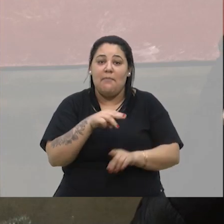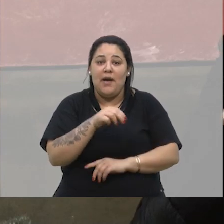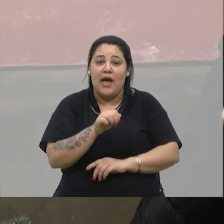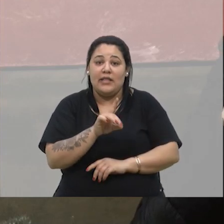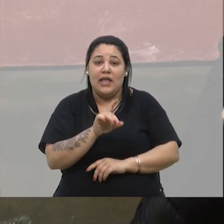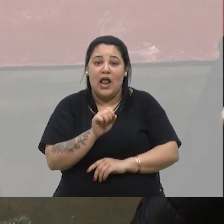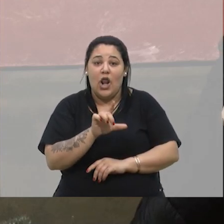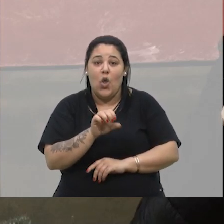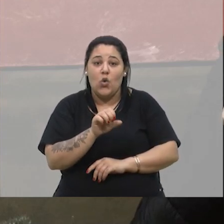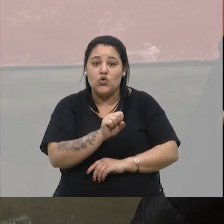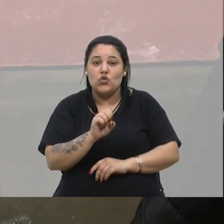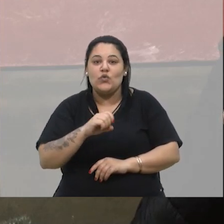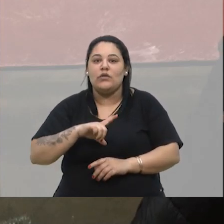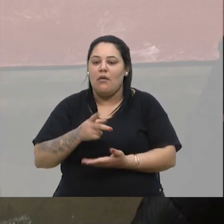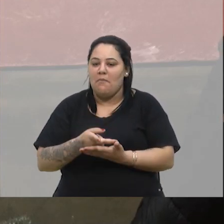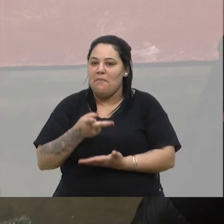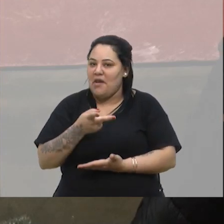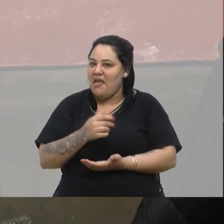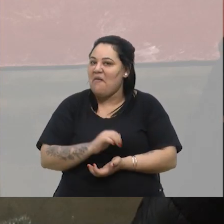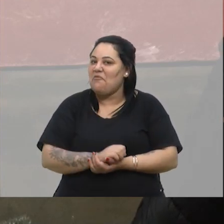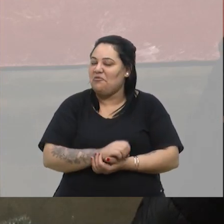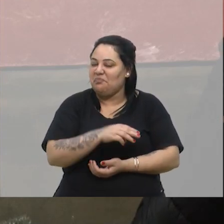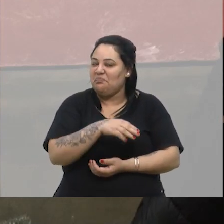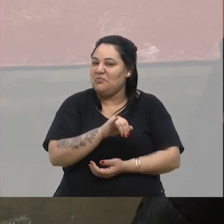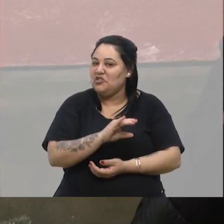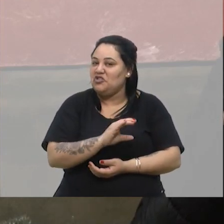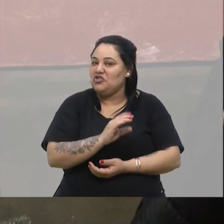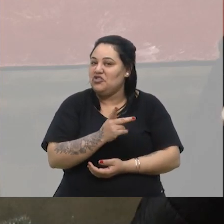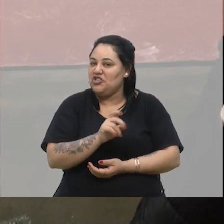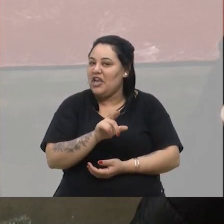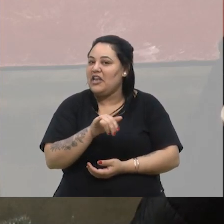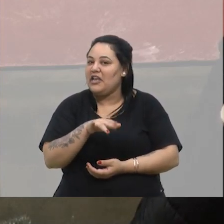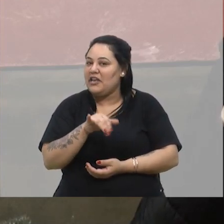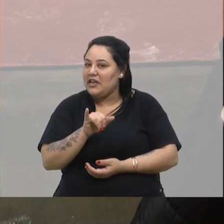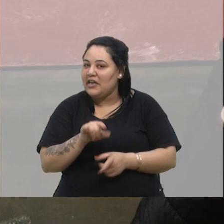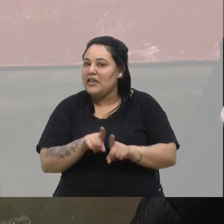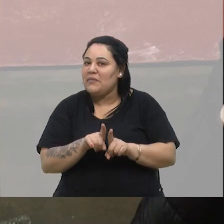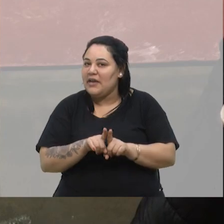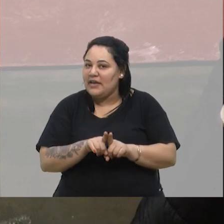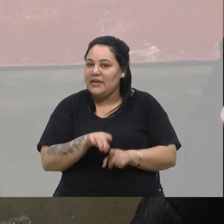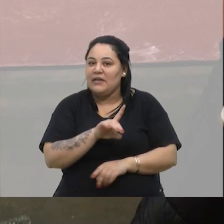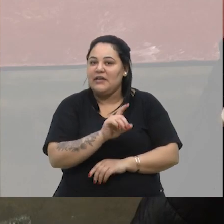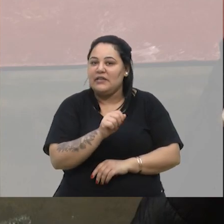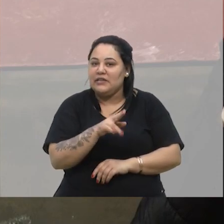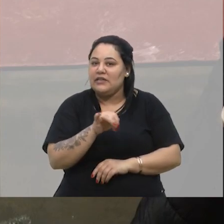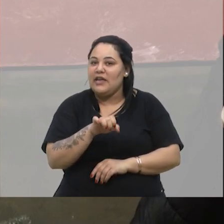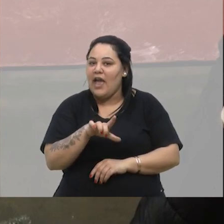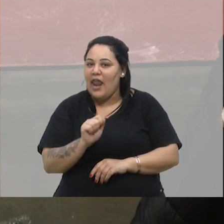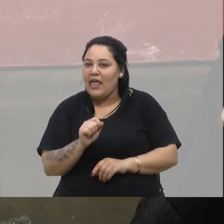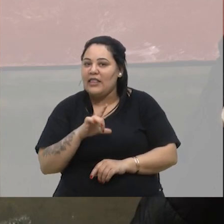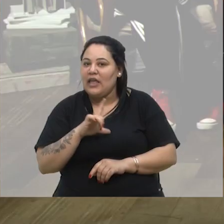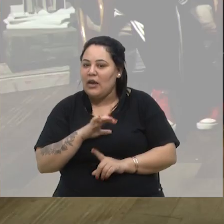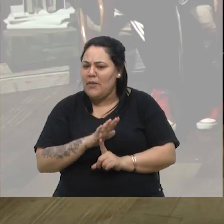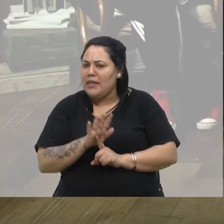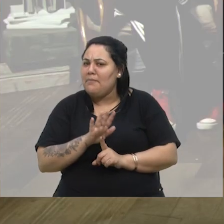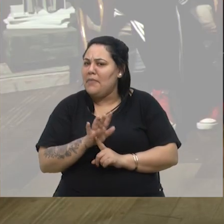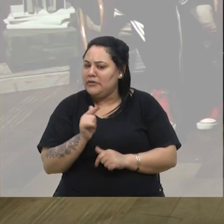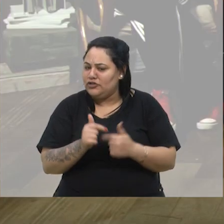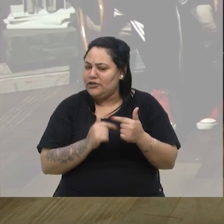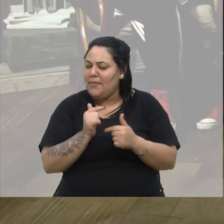a gente tem a Giovanna Madaloso, que é premiada, a Micheline Verunschke, a Daniela Arbex, e isso